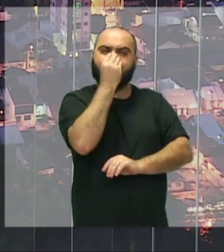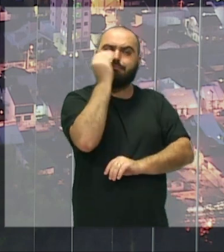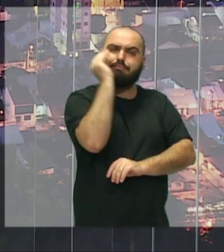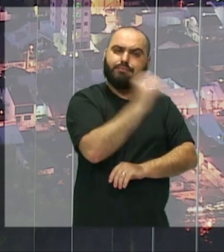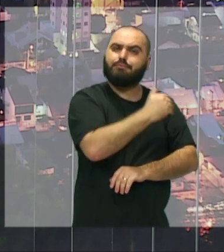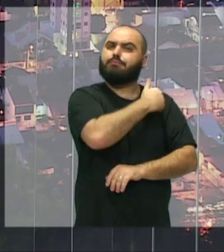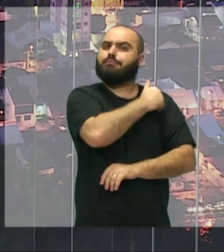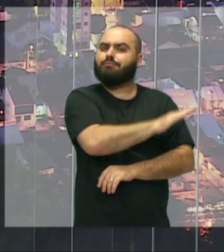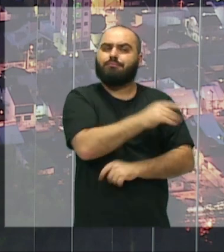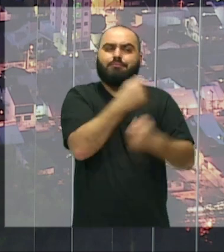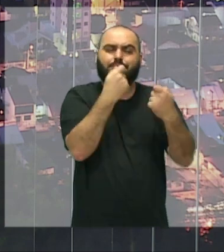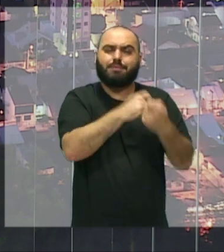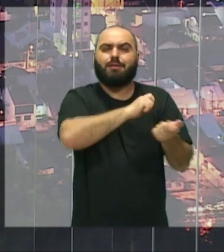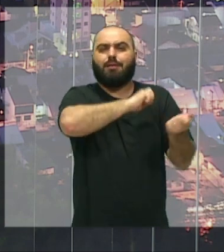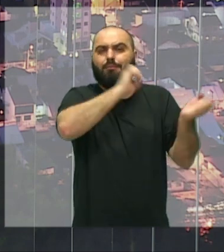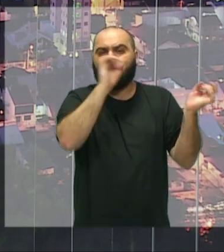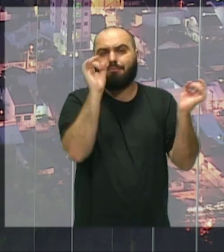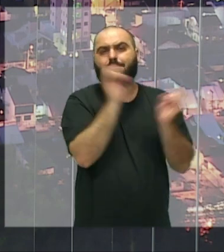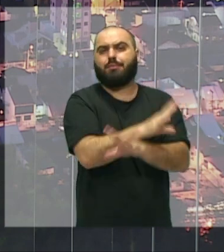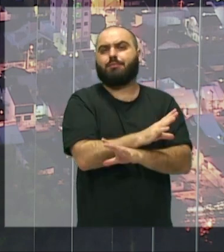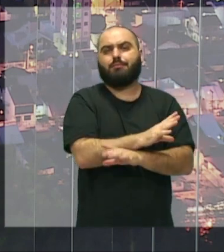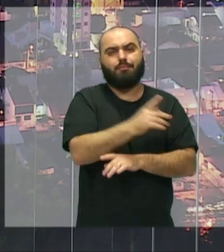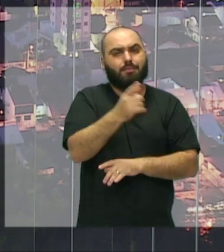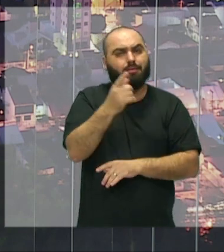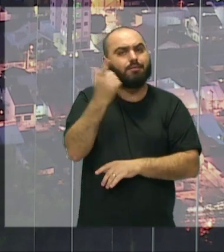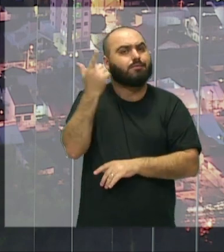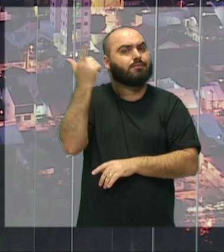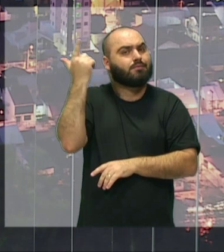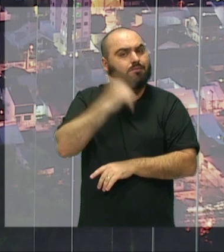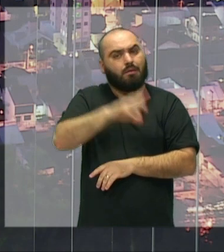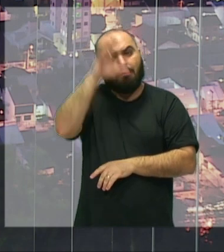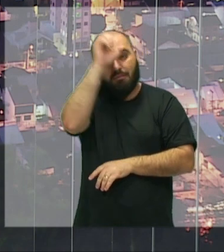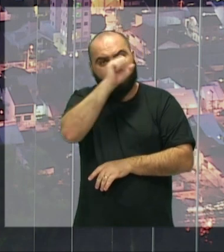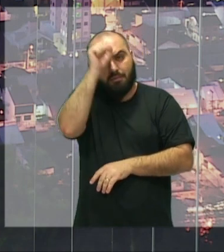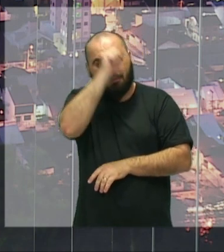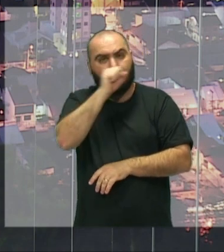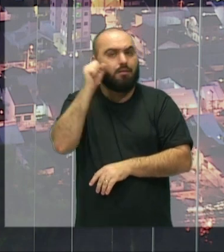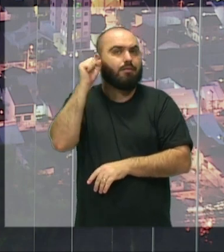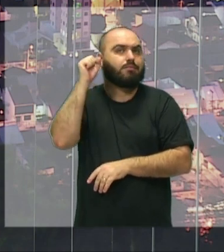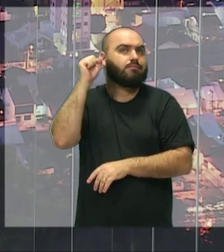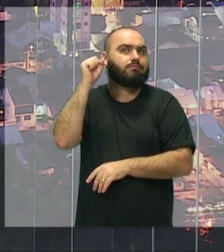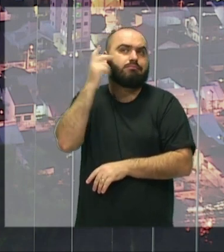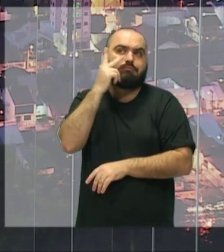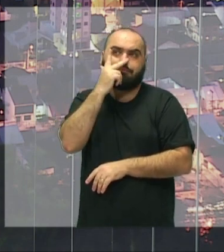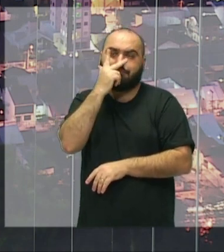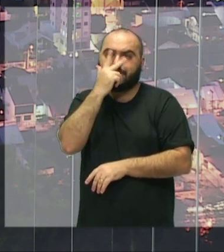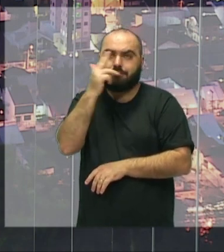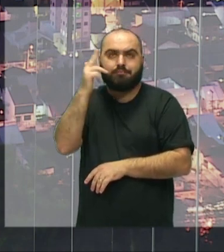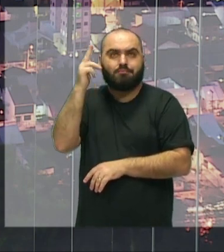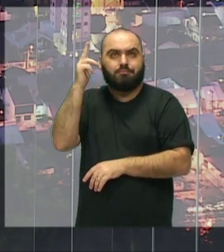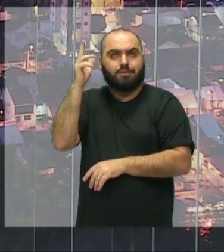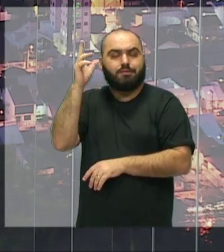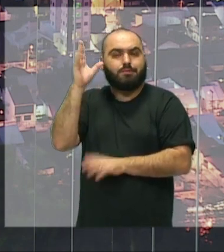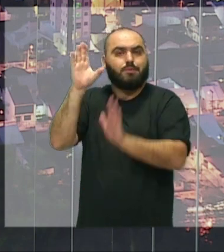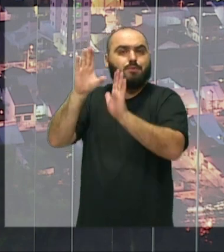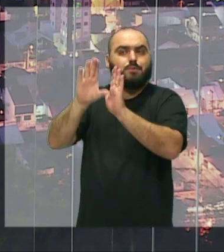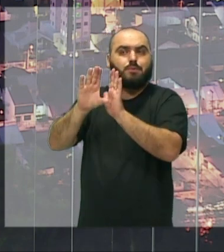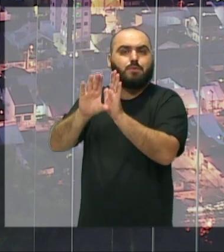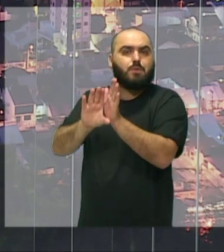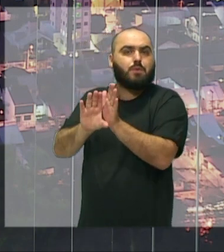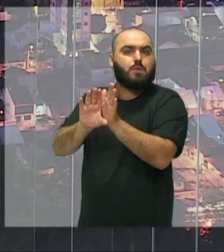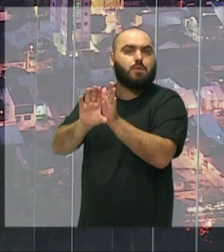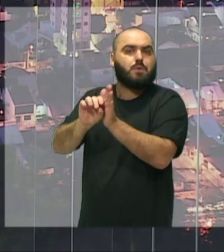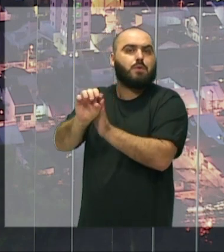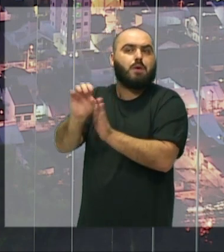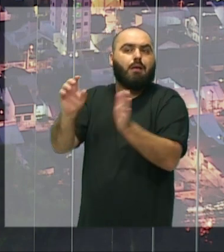rever todos esses conceitos que estão errados e que, por terem sido